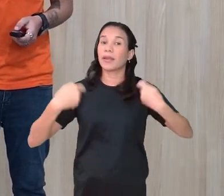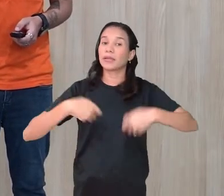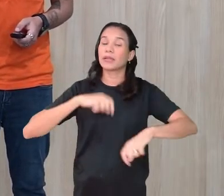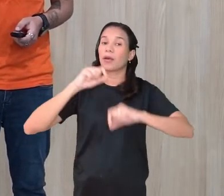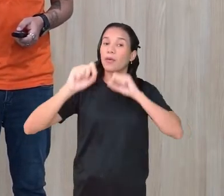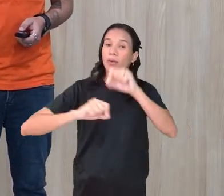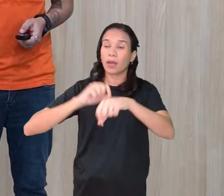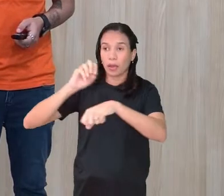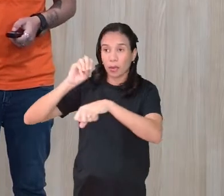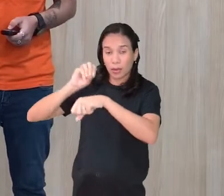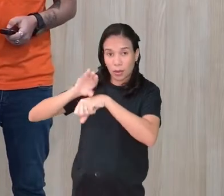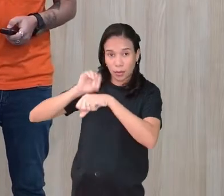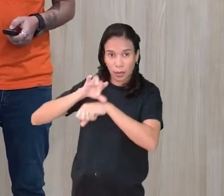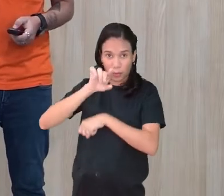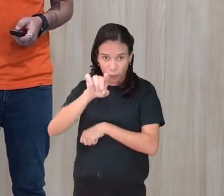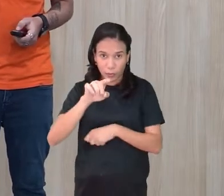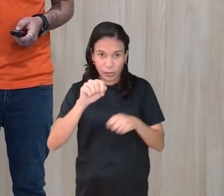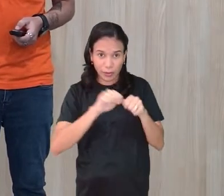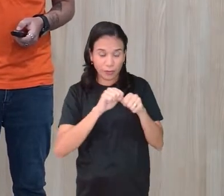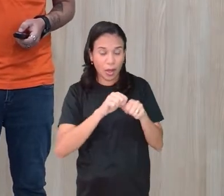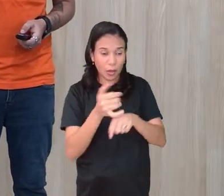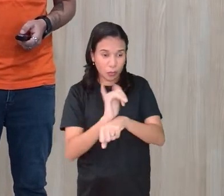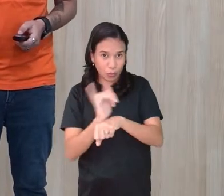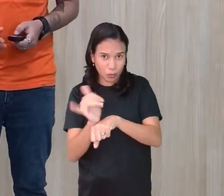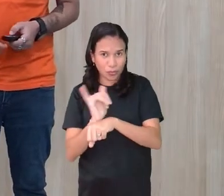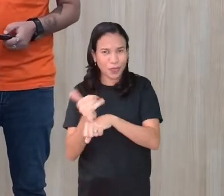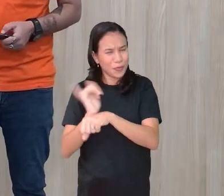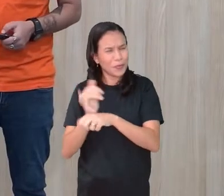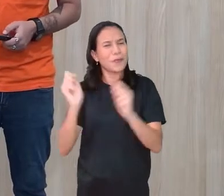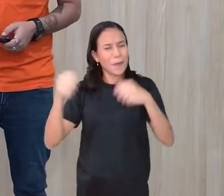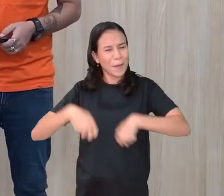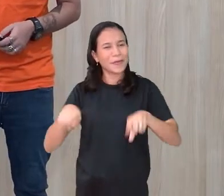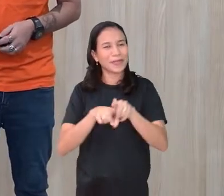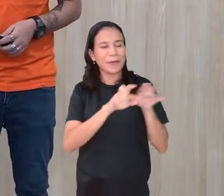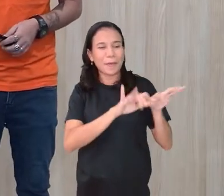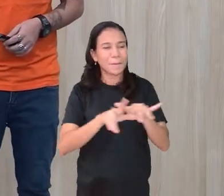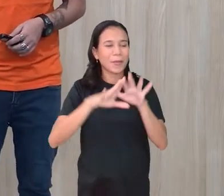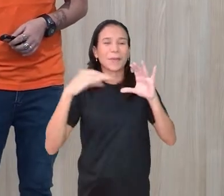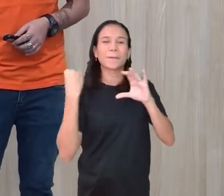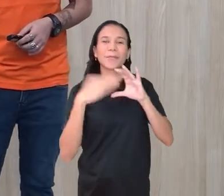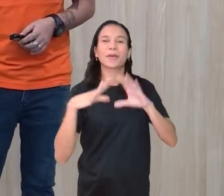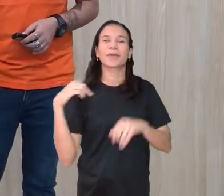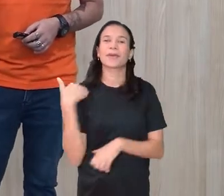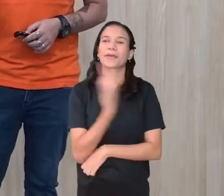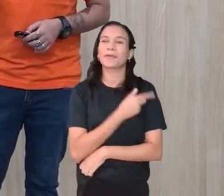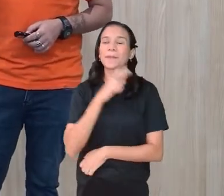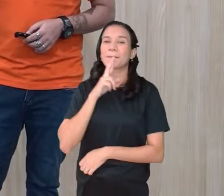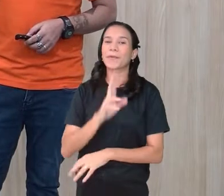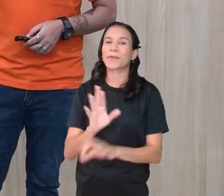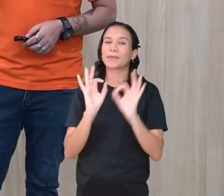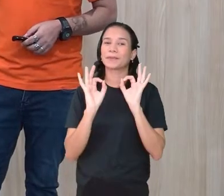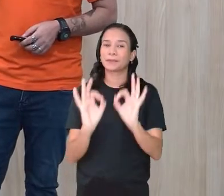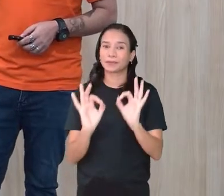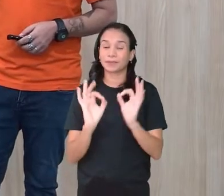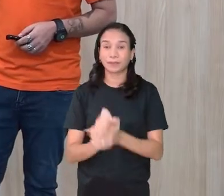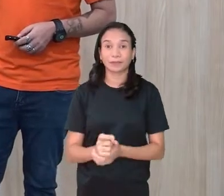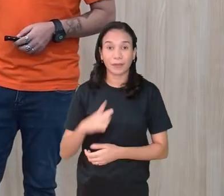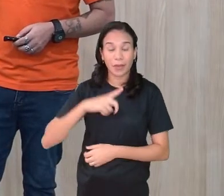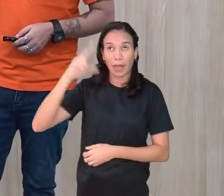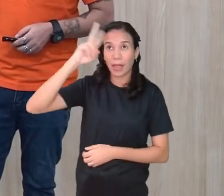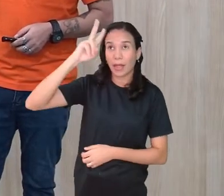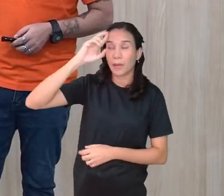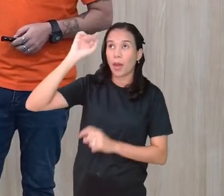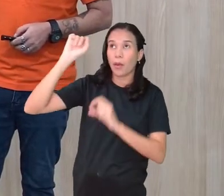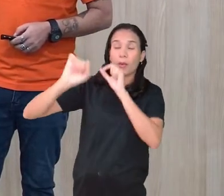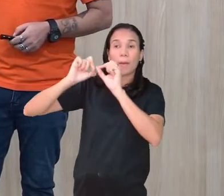esse comentário que você faz aí, se você está vendo pelo YouTube, escreve aí também que a gente responde para vocês, tá certo? Então, a lembrança que a gente